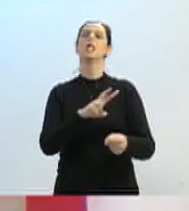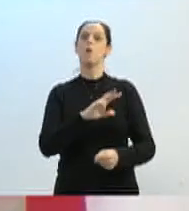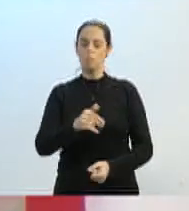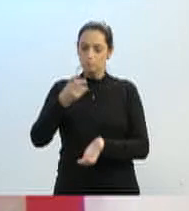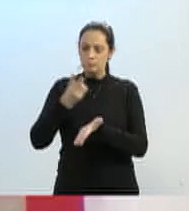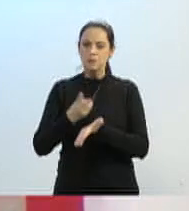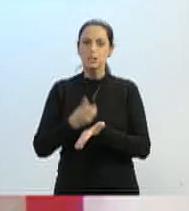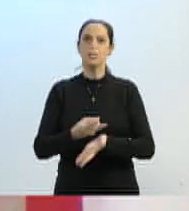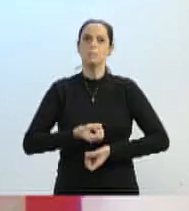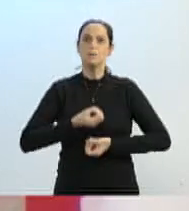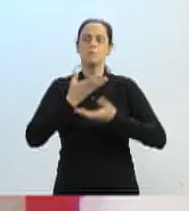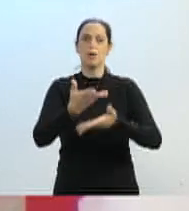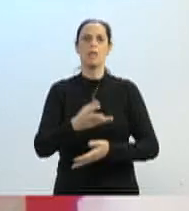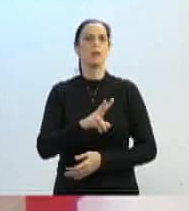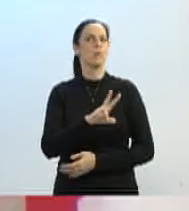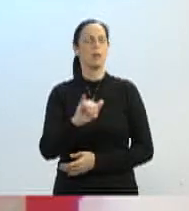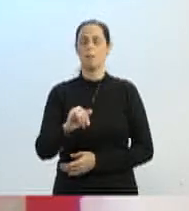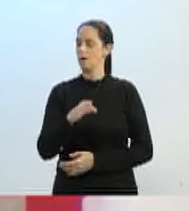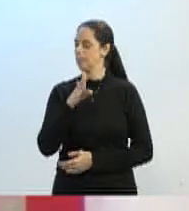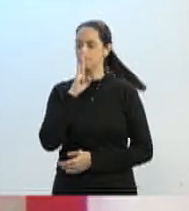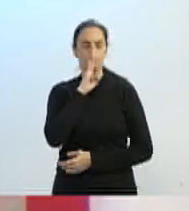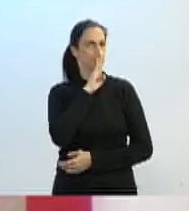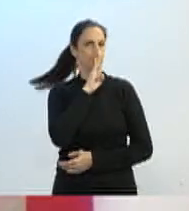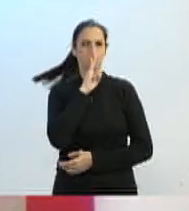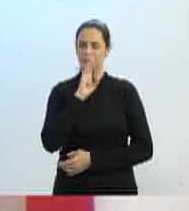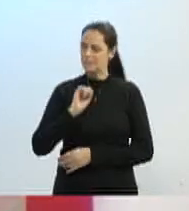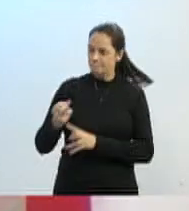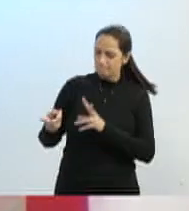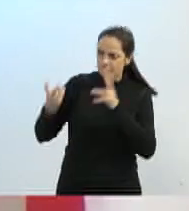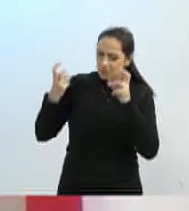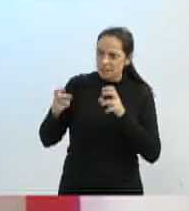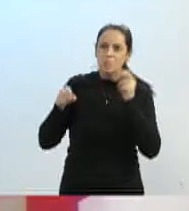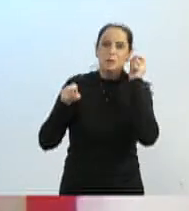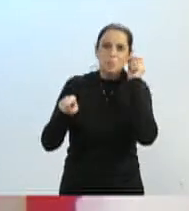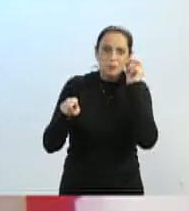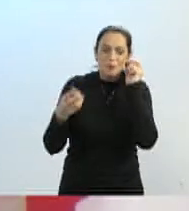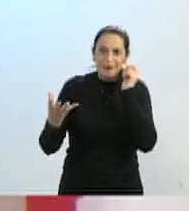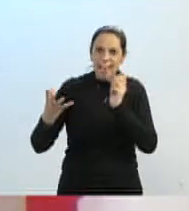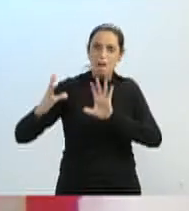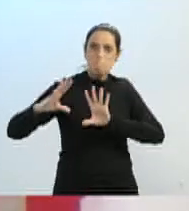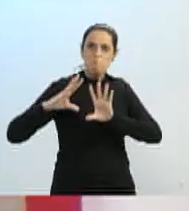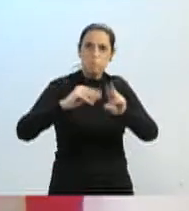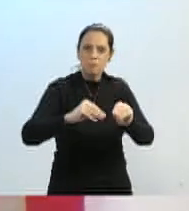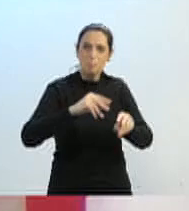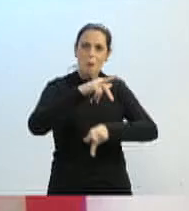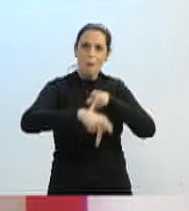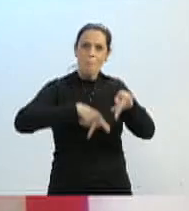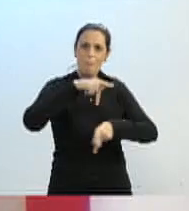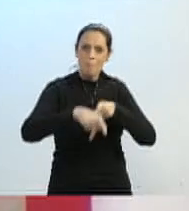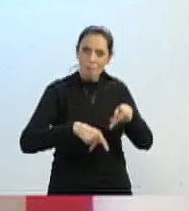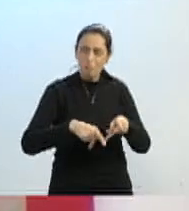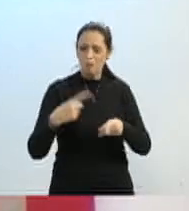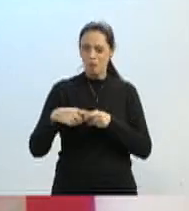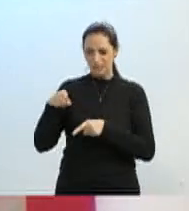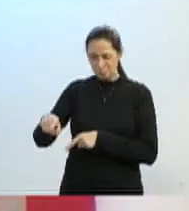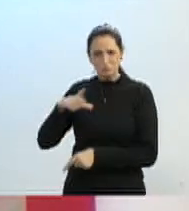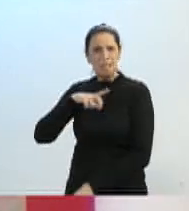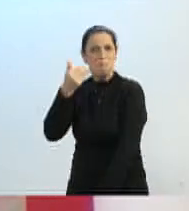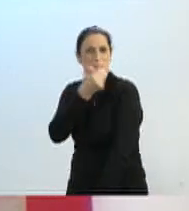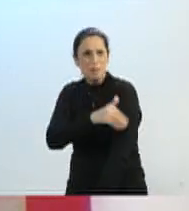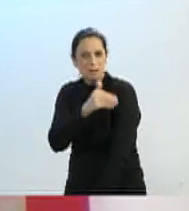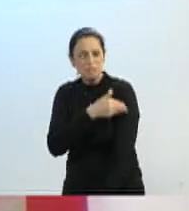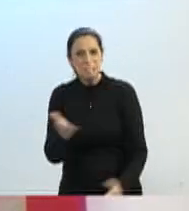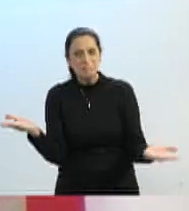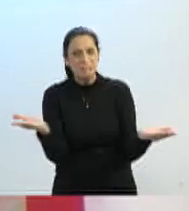calarei diante de qualquer tentativa de calar um povo com base em puro preconceito, porque aqui nós não estamos